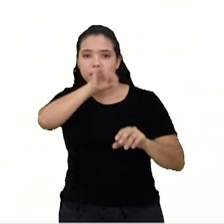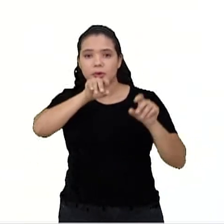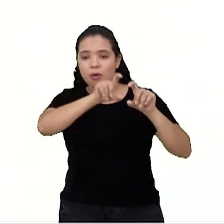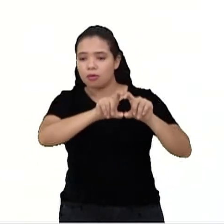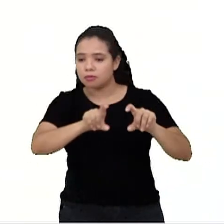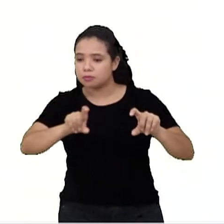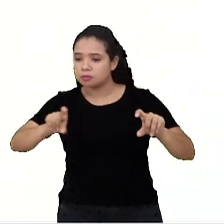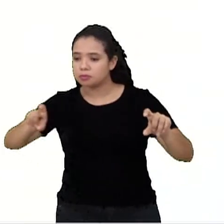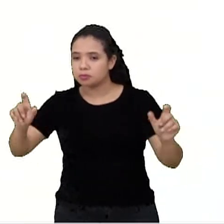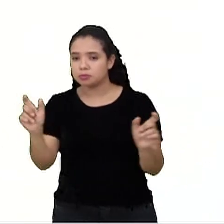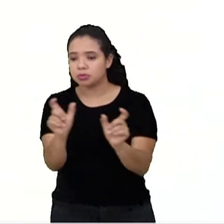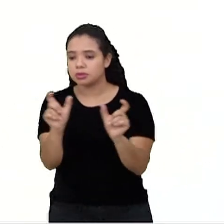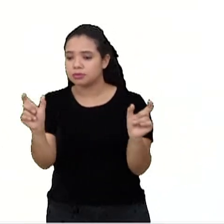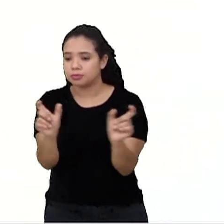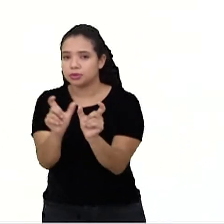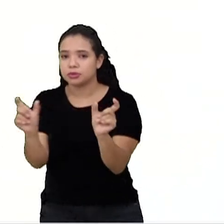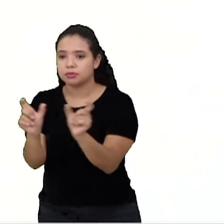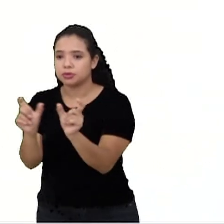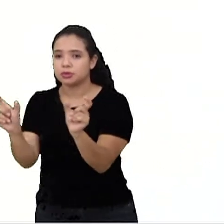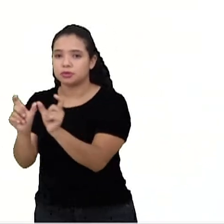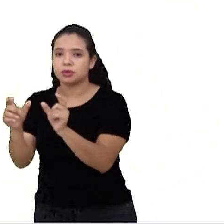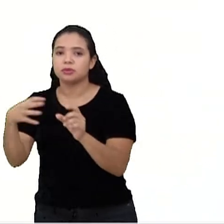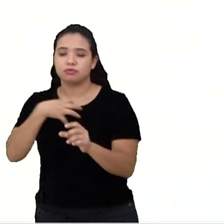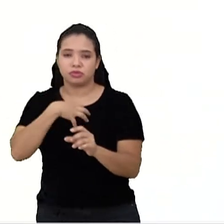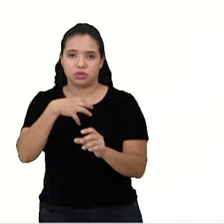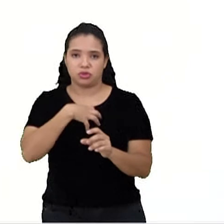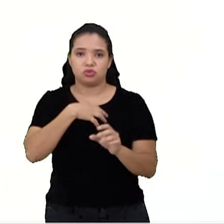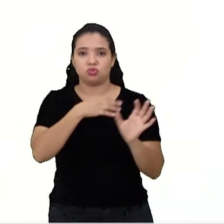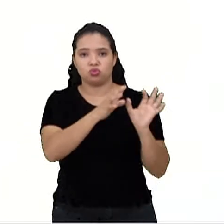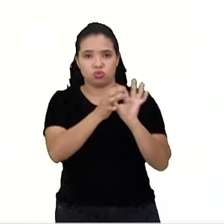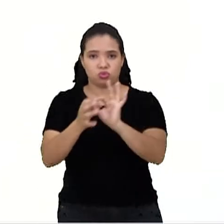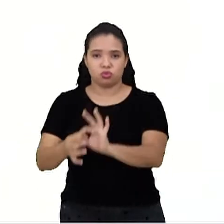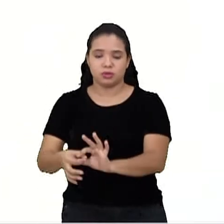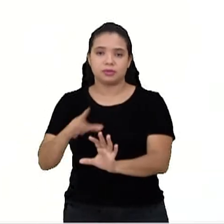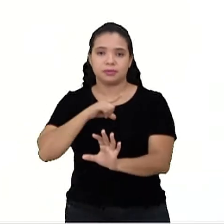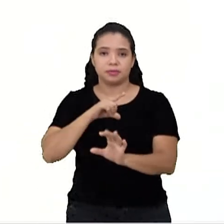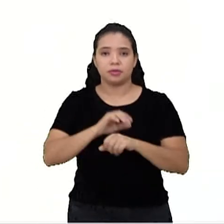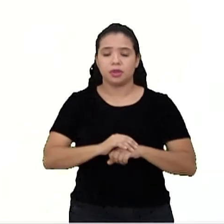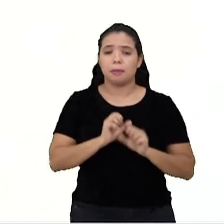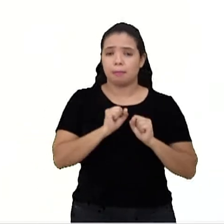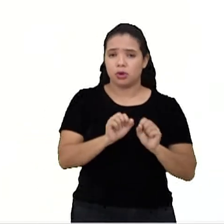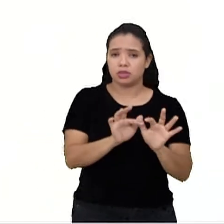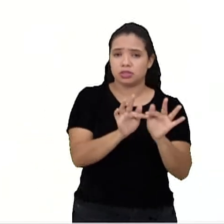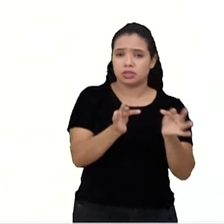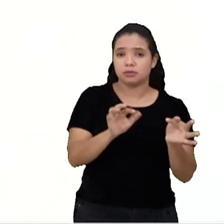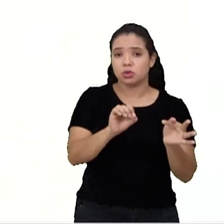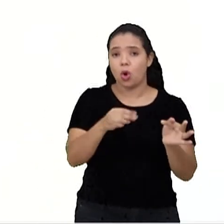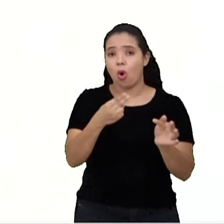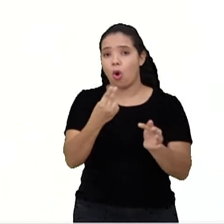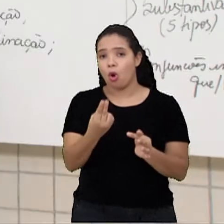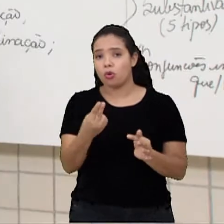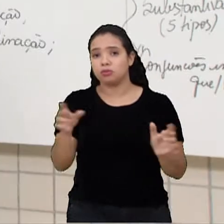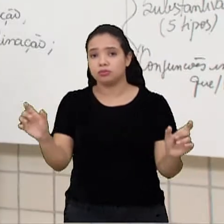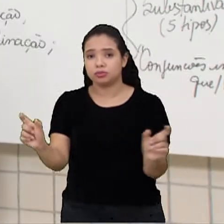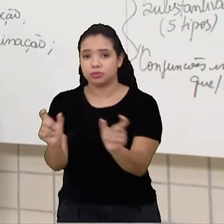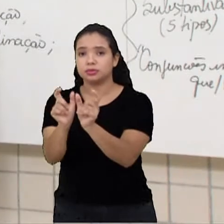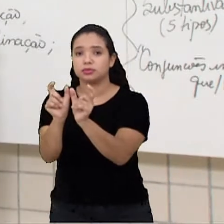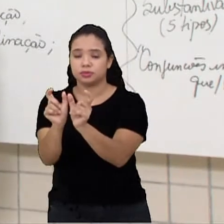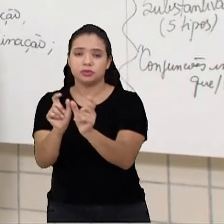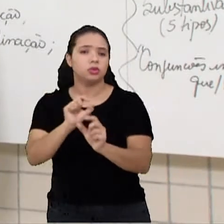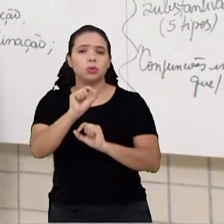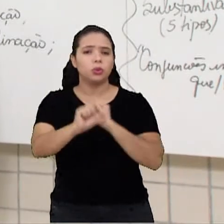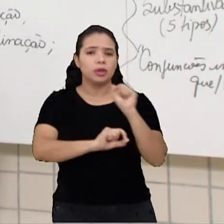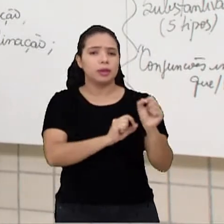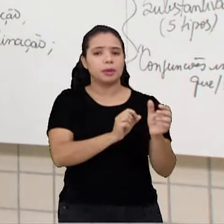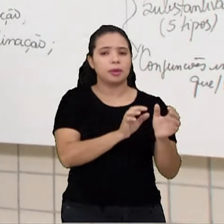todo, com sentido completo. O período pode ser simples ou composto. E o que é um período